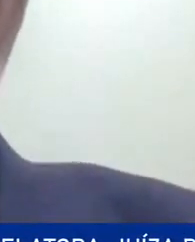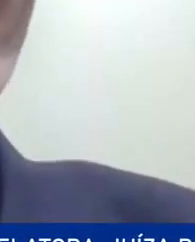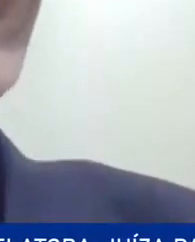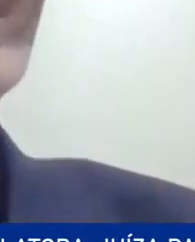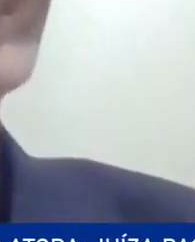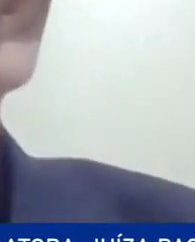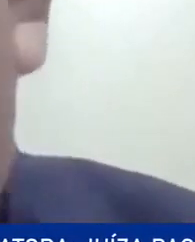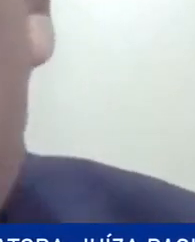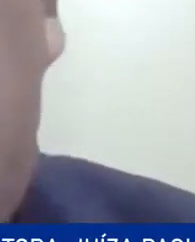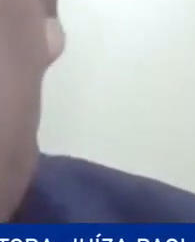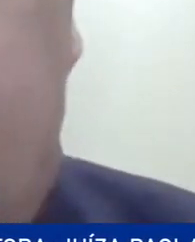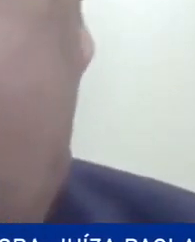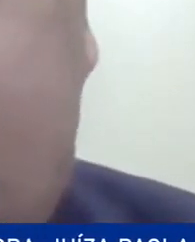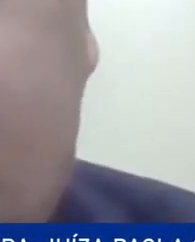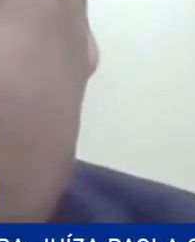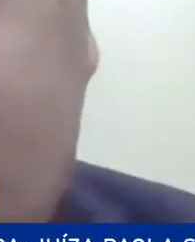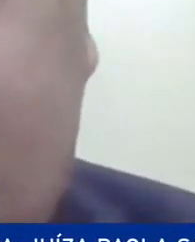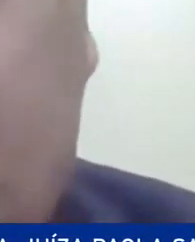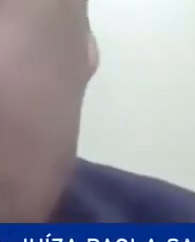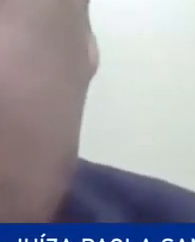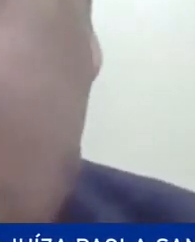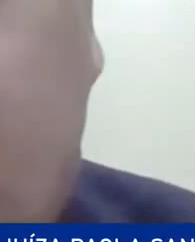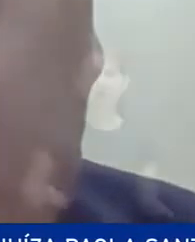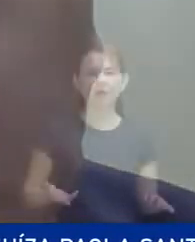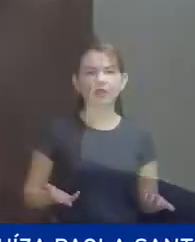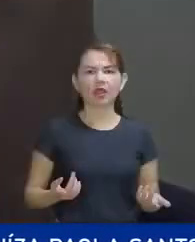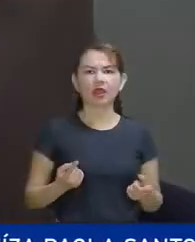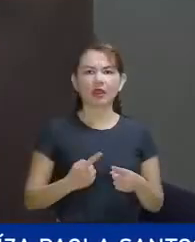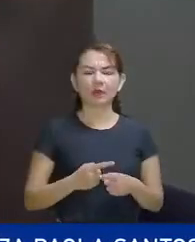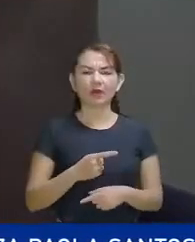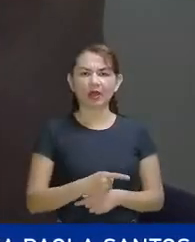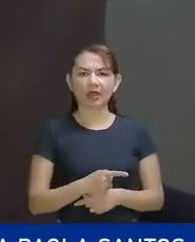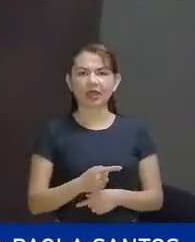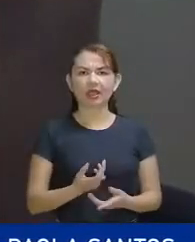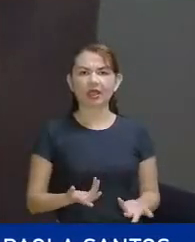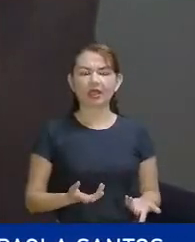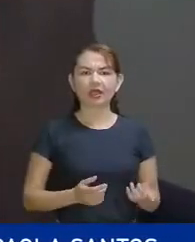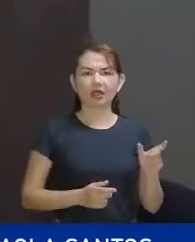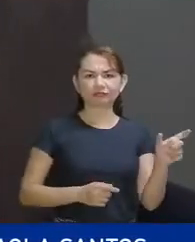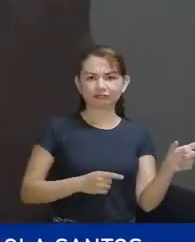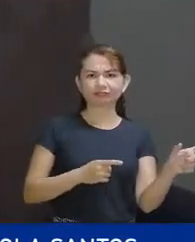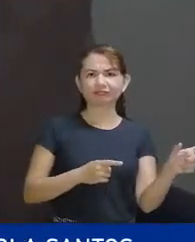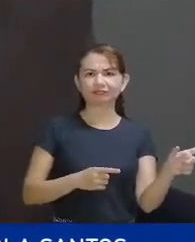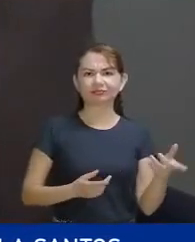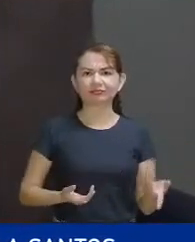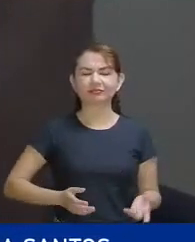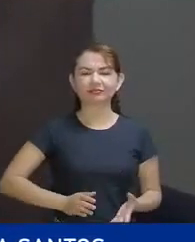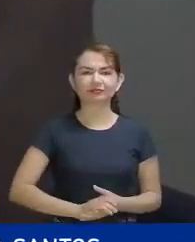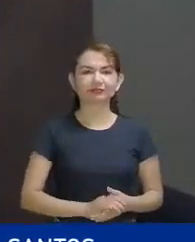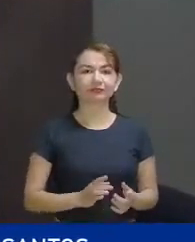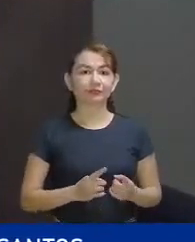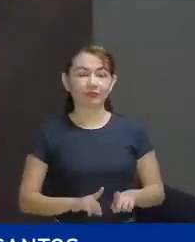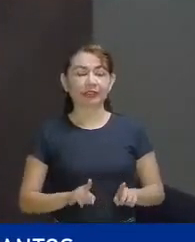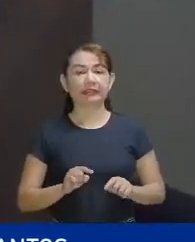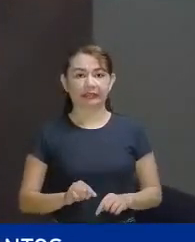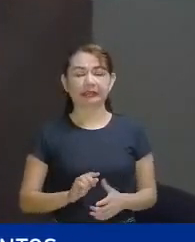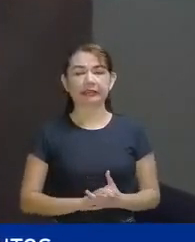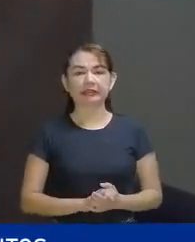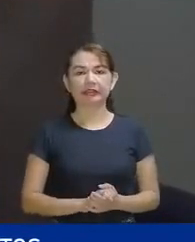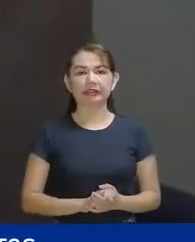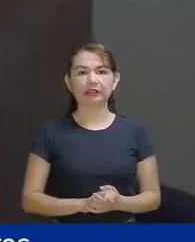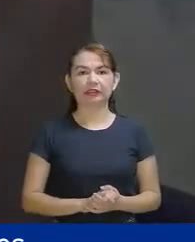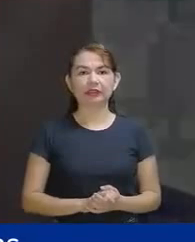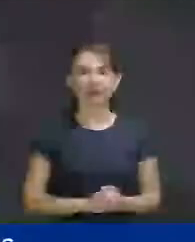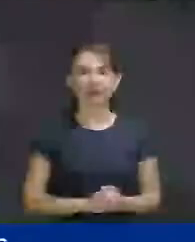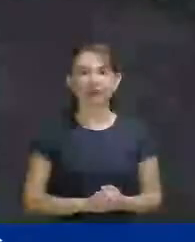Não seria a procuradora, uma vez que é ela que é o agravante? Porque ela atuará aqui como